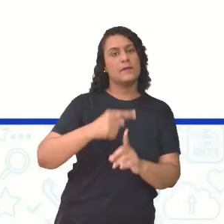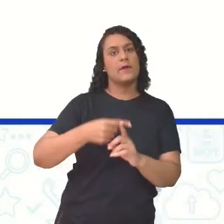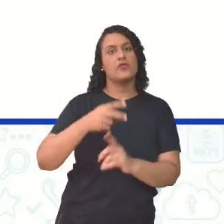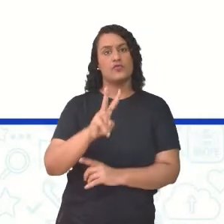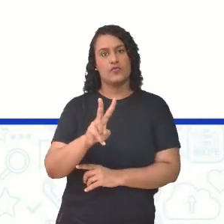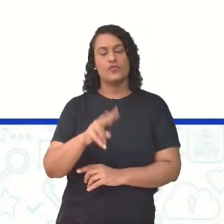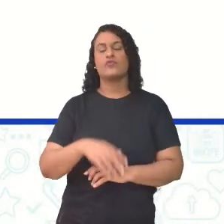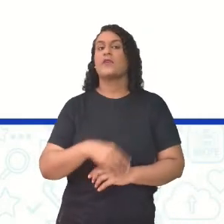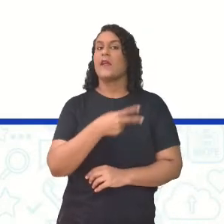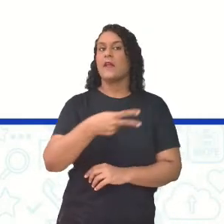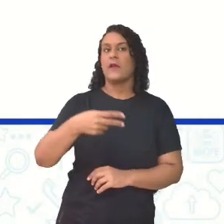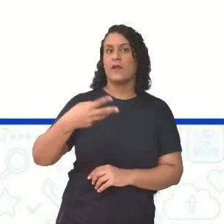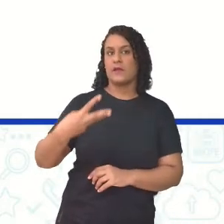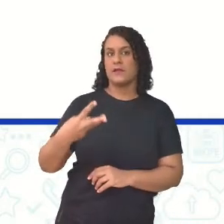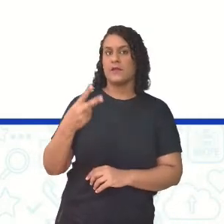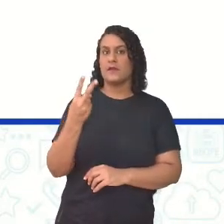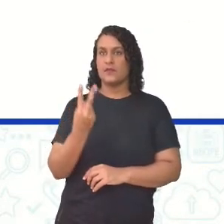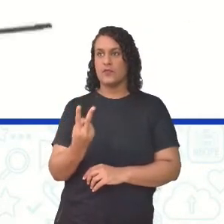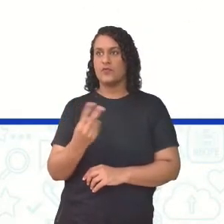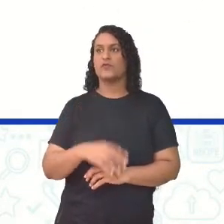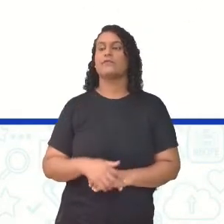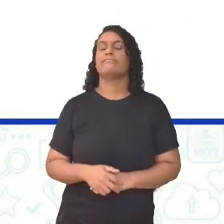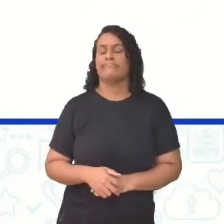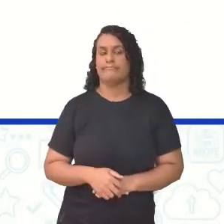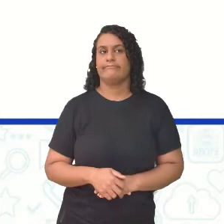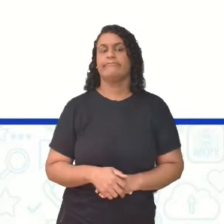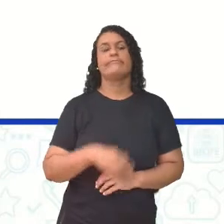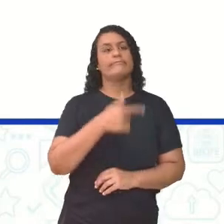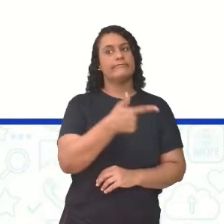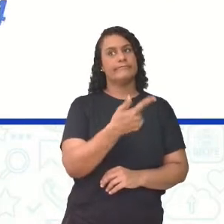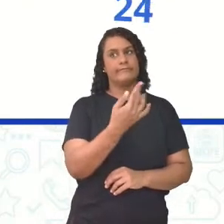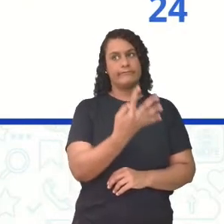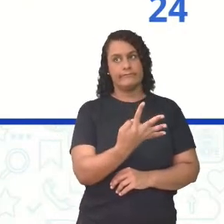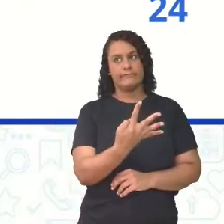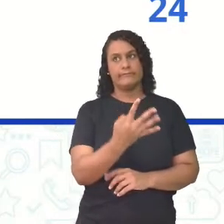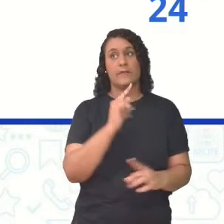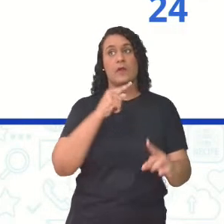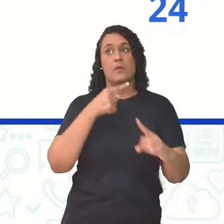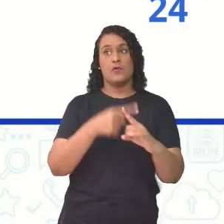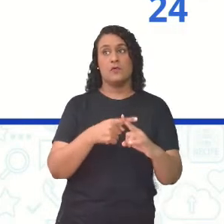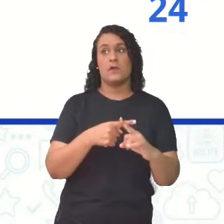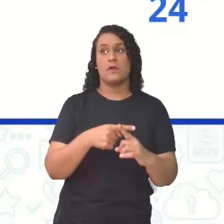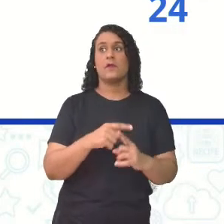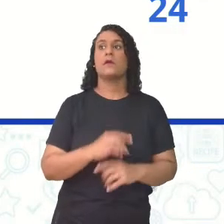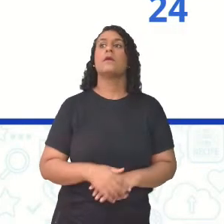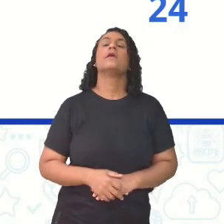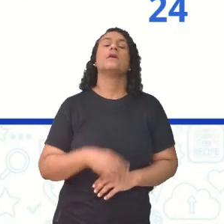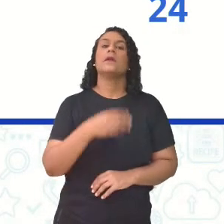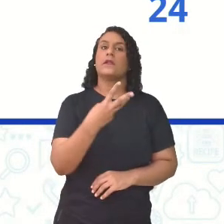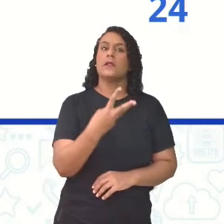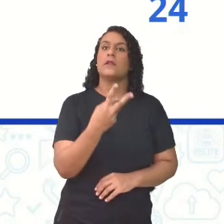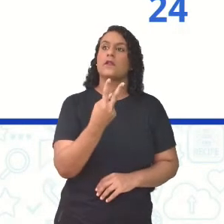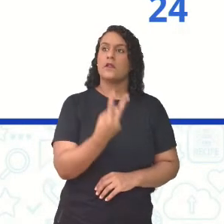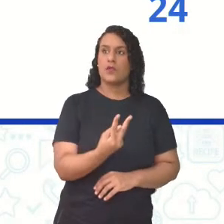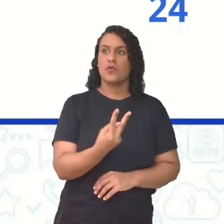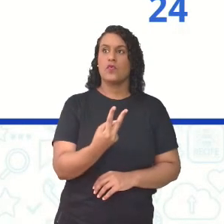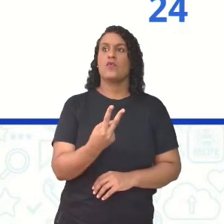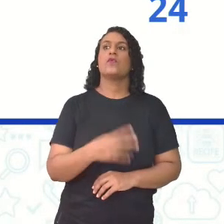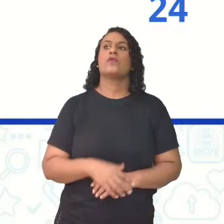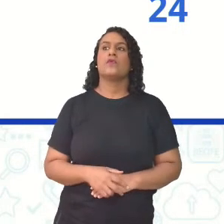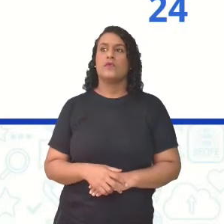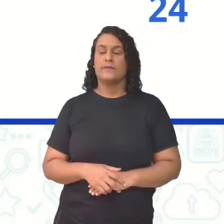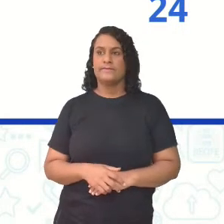32, né? Mais x. Então, fica 24, que multiplica 30 mais x mais 2,